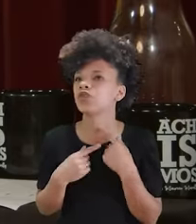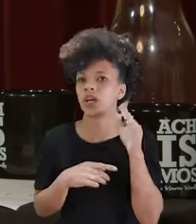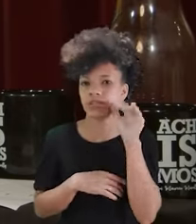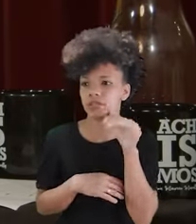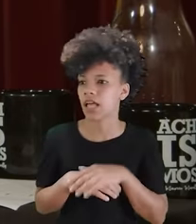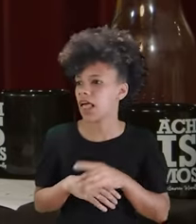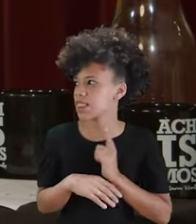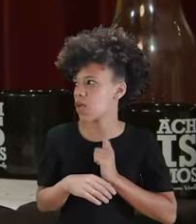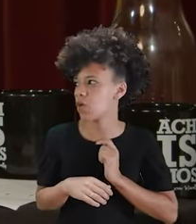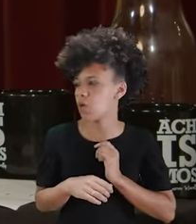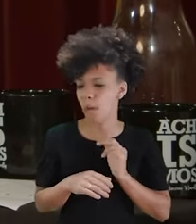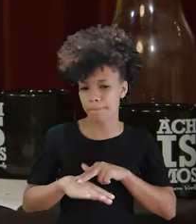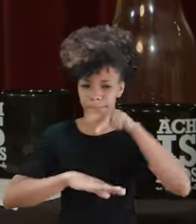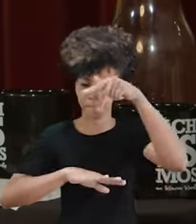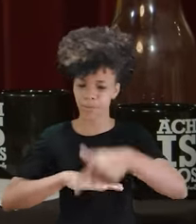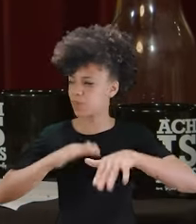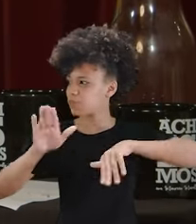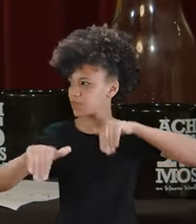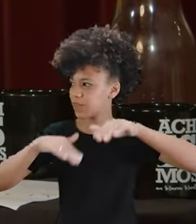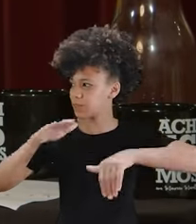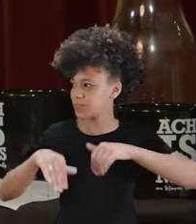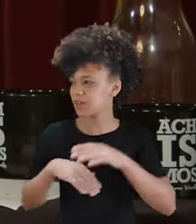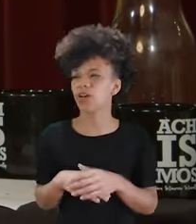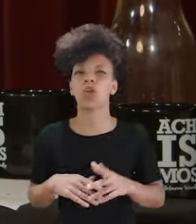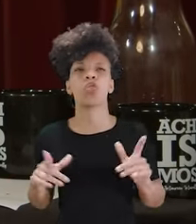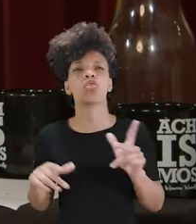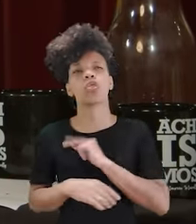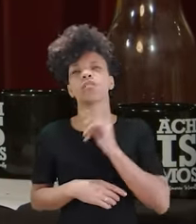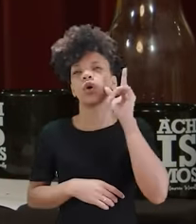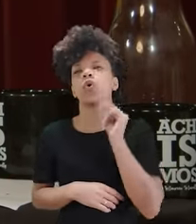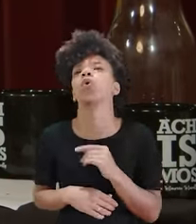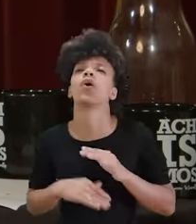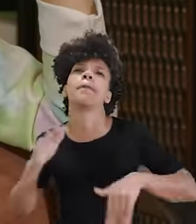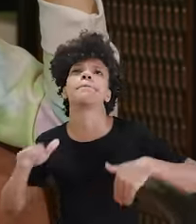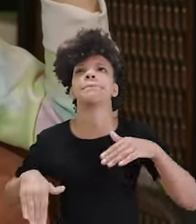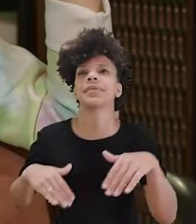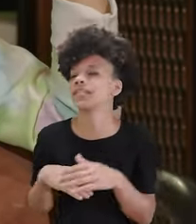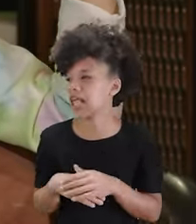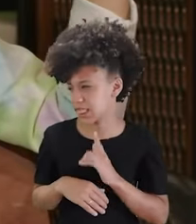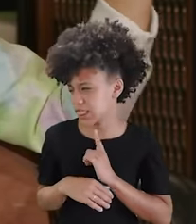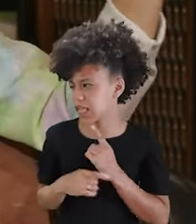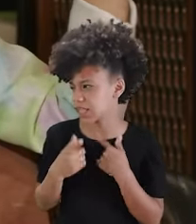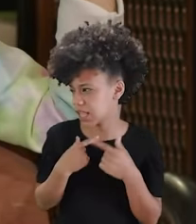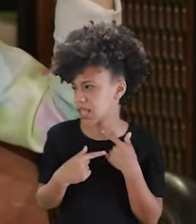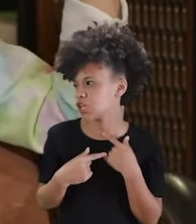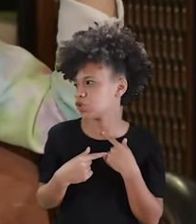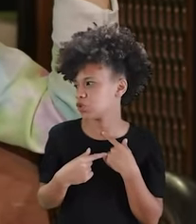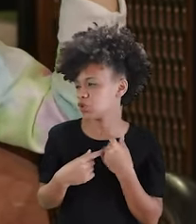vou até que enfim vou entrar nessa piscina tal tenha tem essa coisa meio empregado patrão sabe assim e